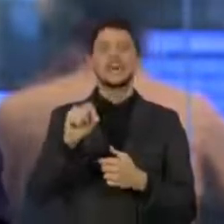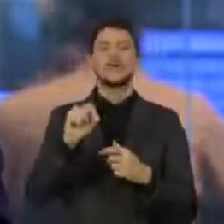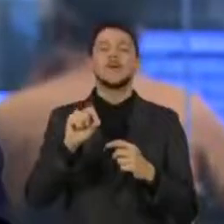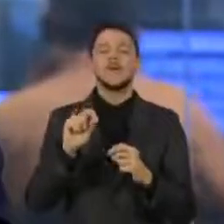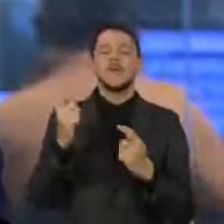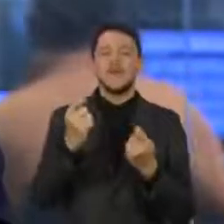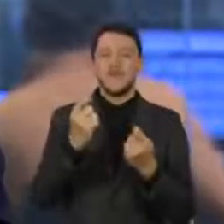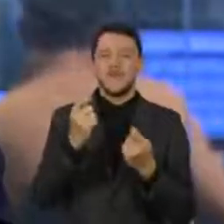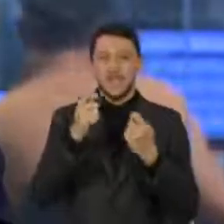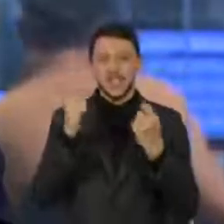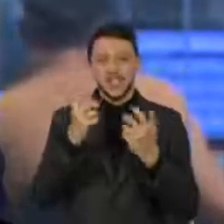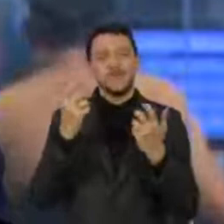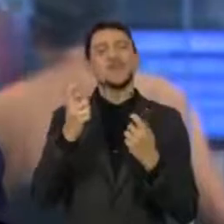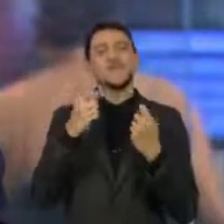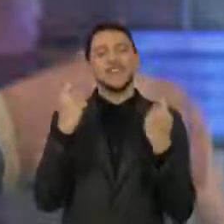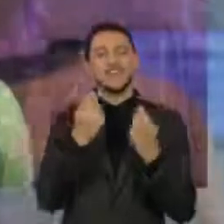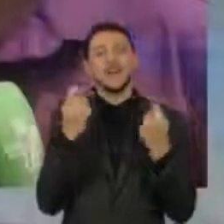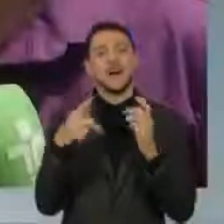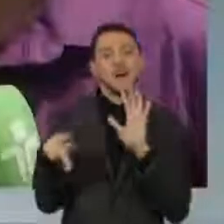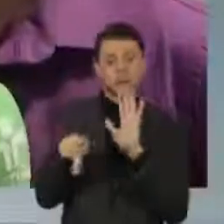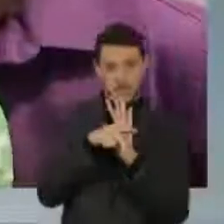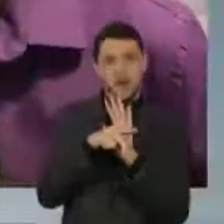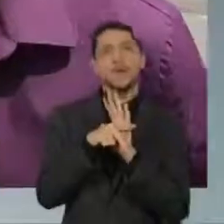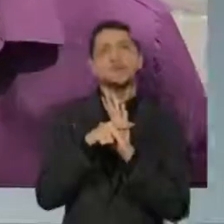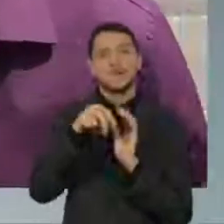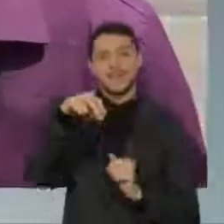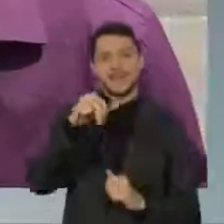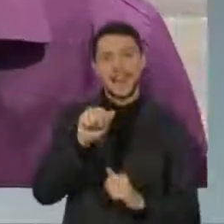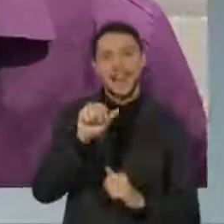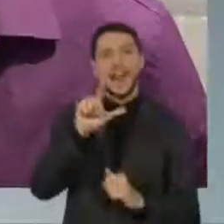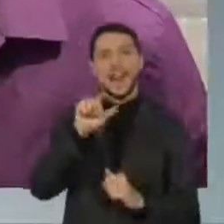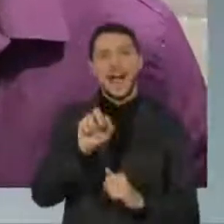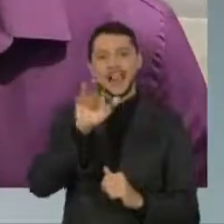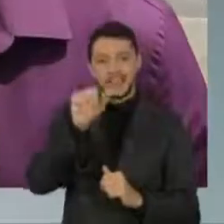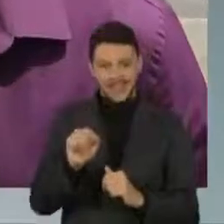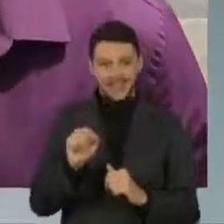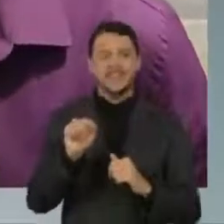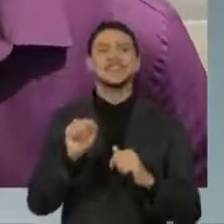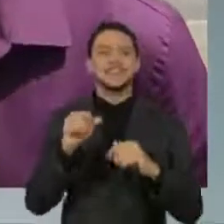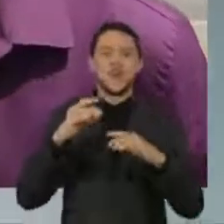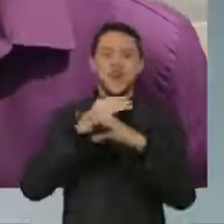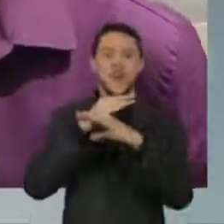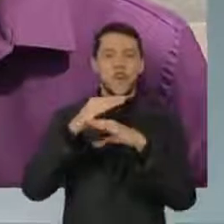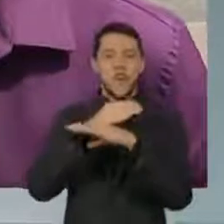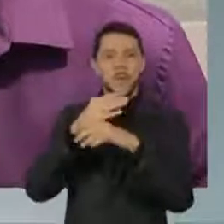Lata. Quem vai mostrar para a gente é o repórter Eduardo Campos. Boa tarde, Eduardo.